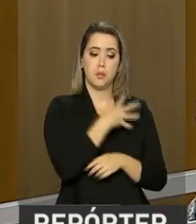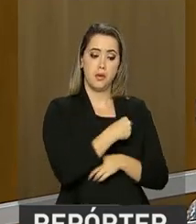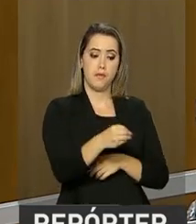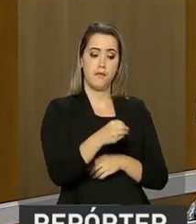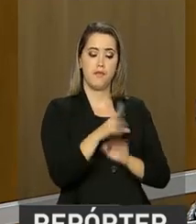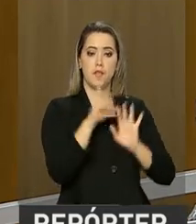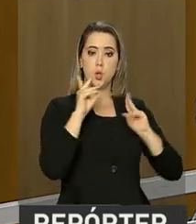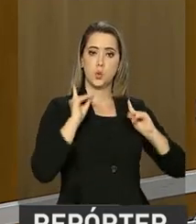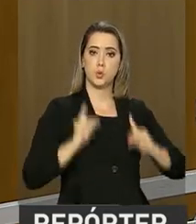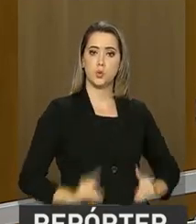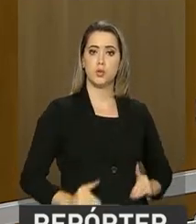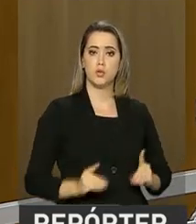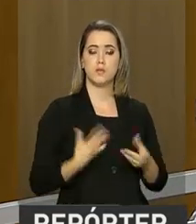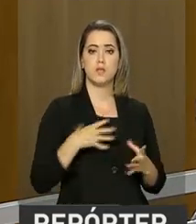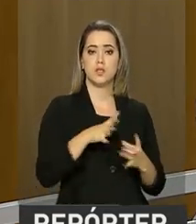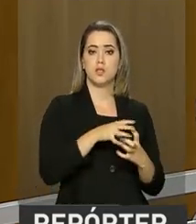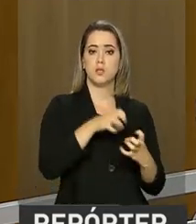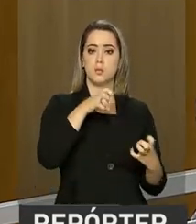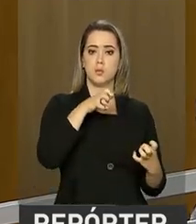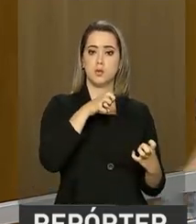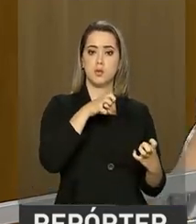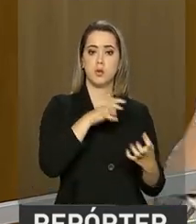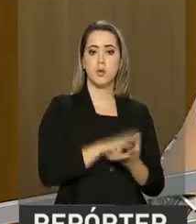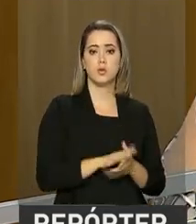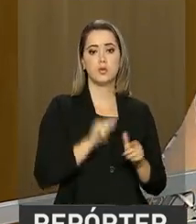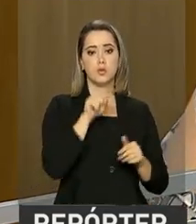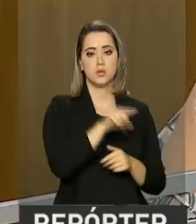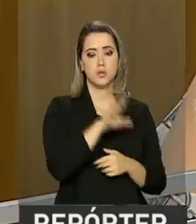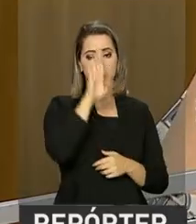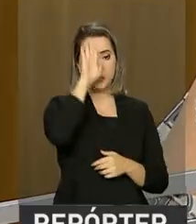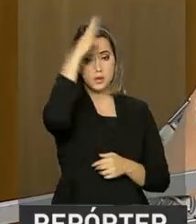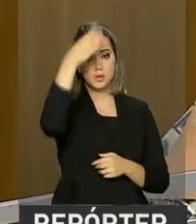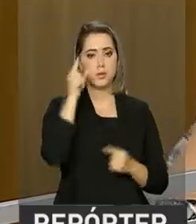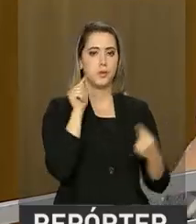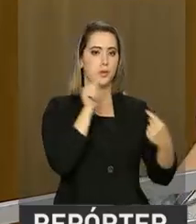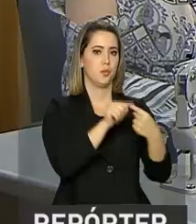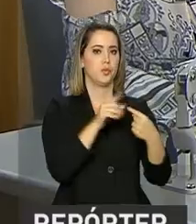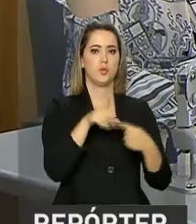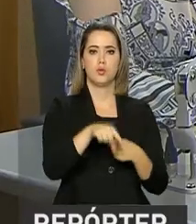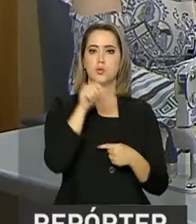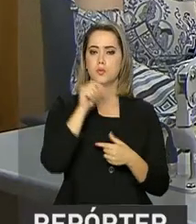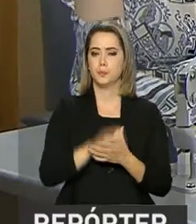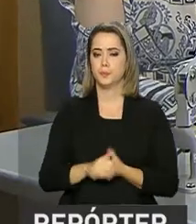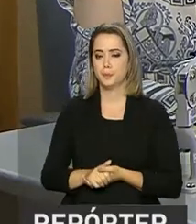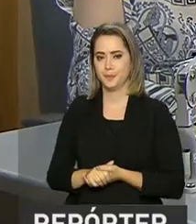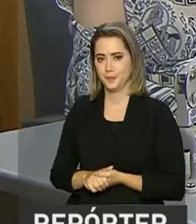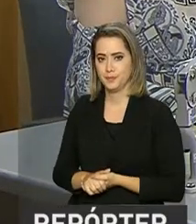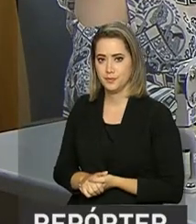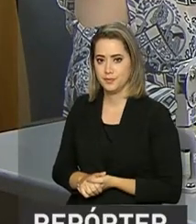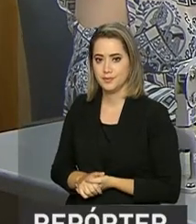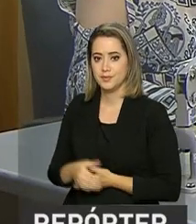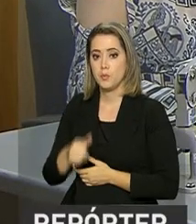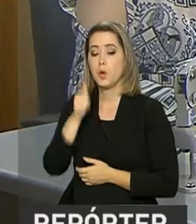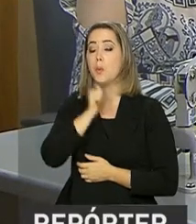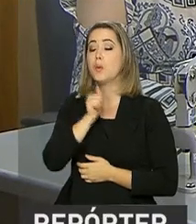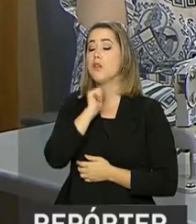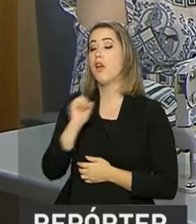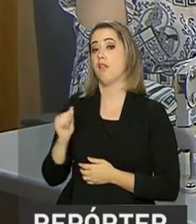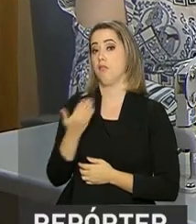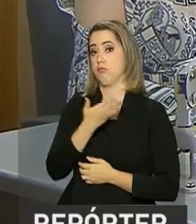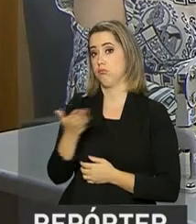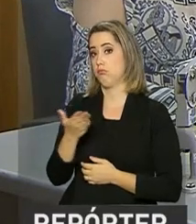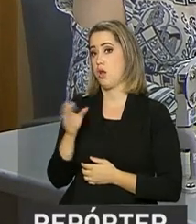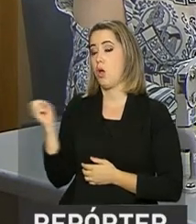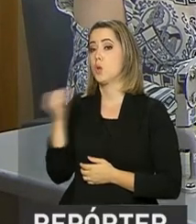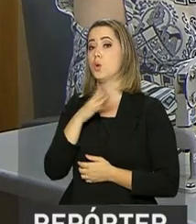com deficiência, idosos, não é? Esses são os critérios gerais de seleção. Uma das novidades do Minha Casa Minha Vida